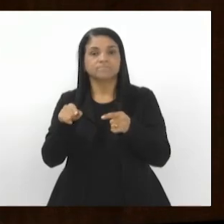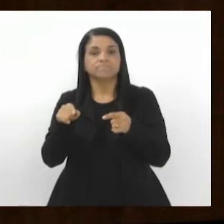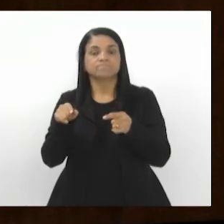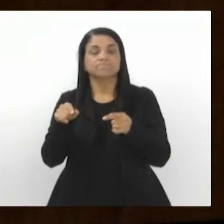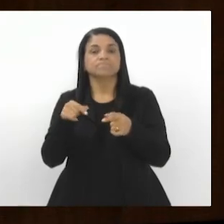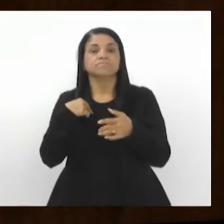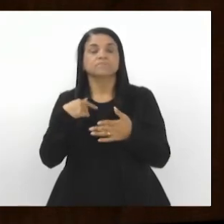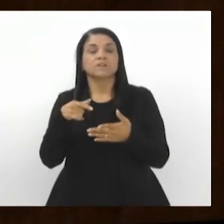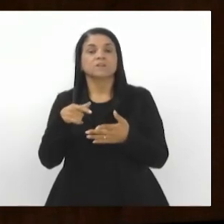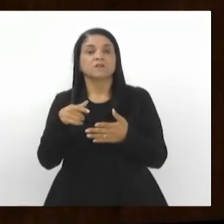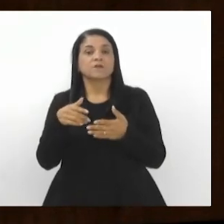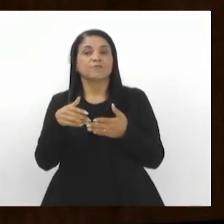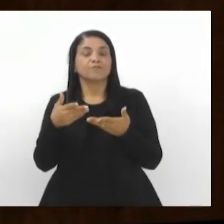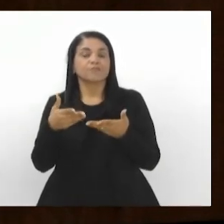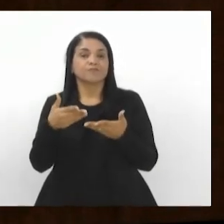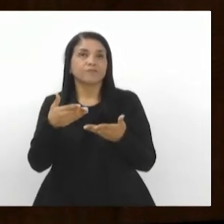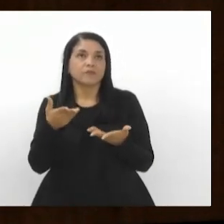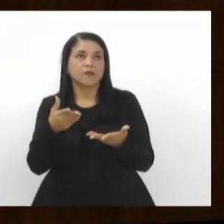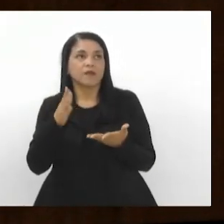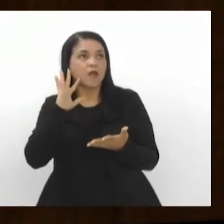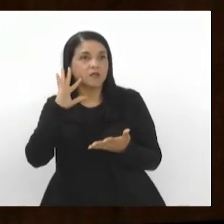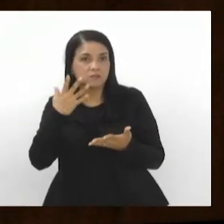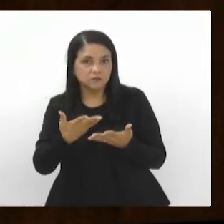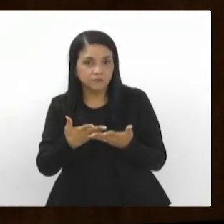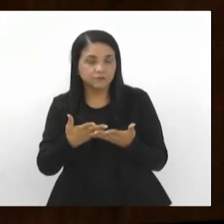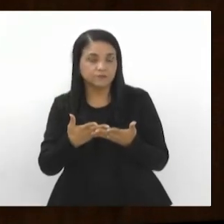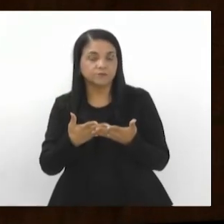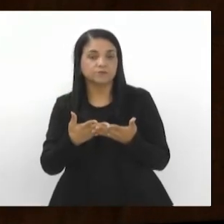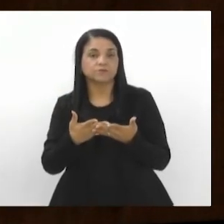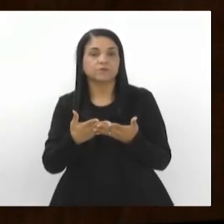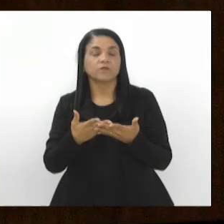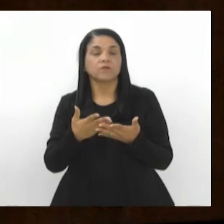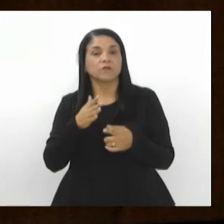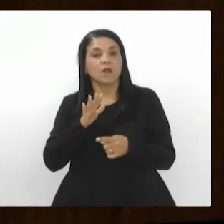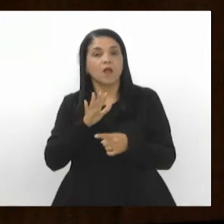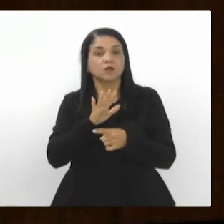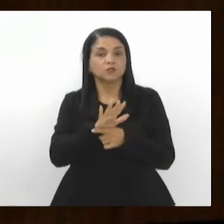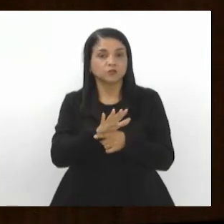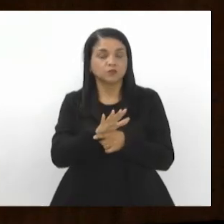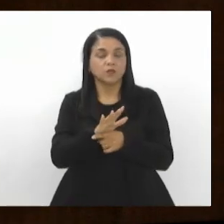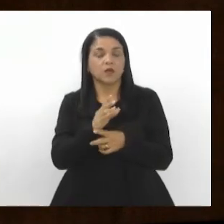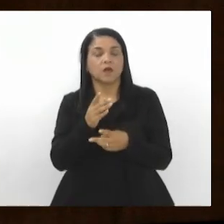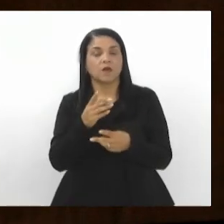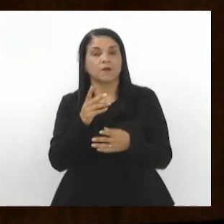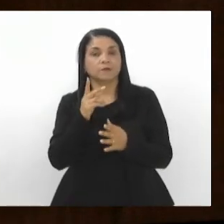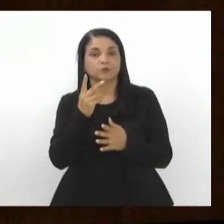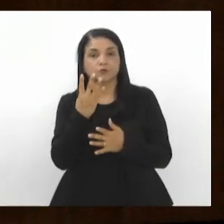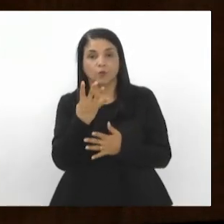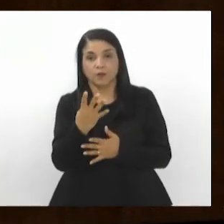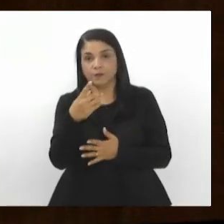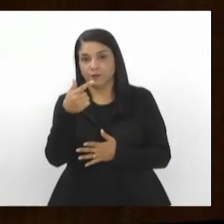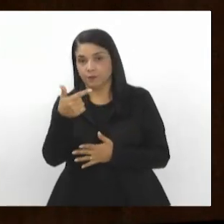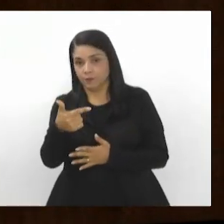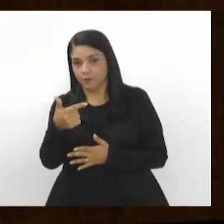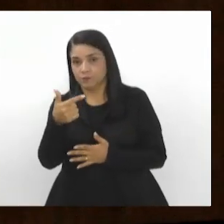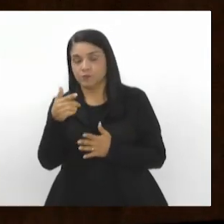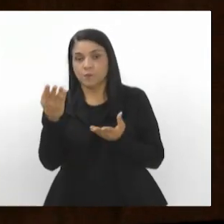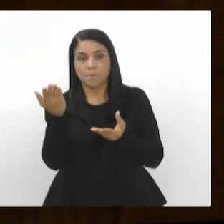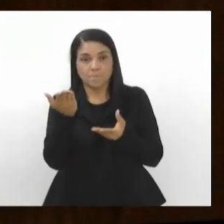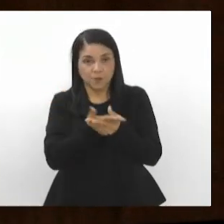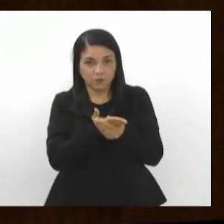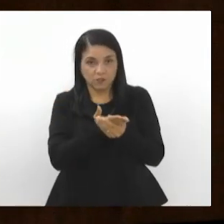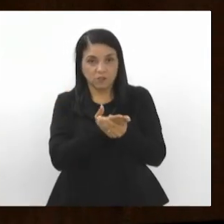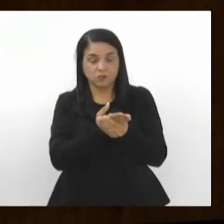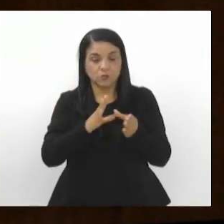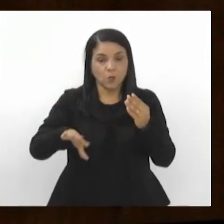isso ajudaria a decisão dos 42 processos que estão sendo juntados